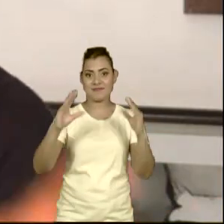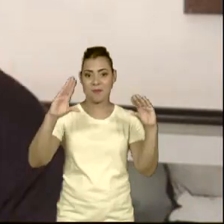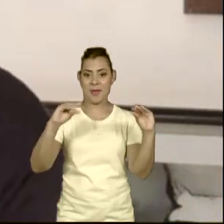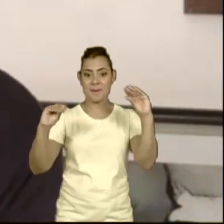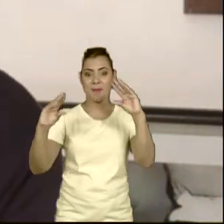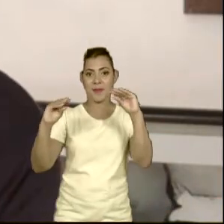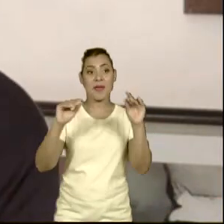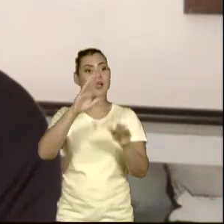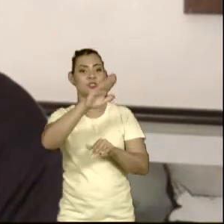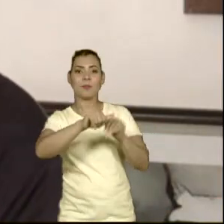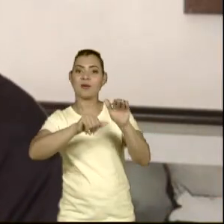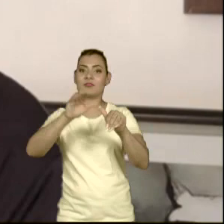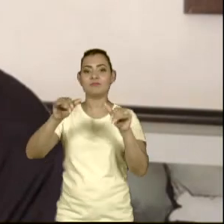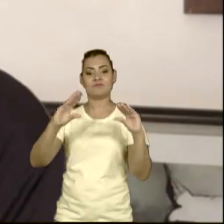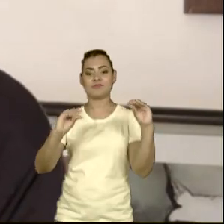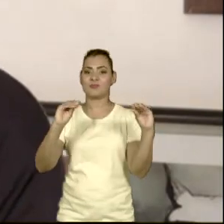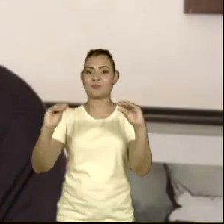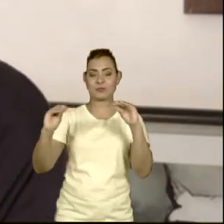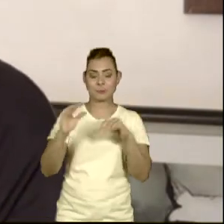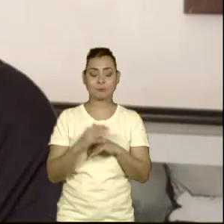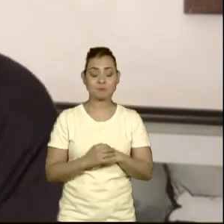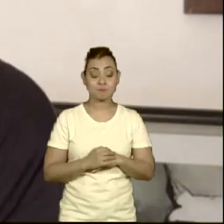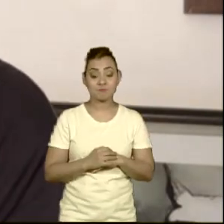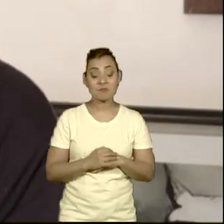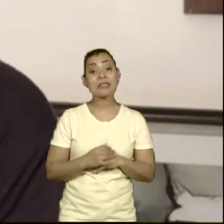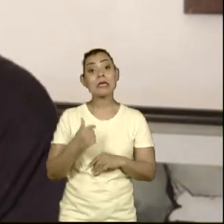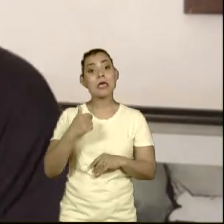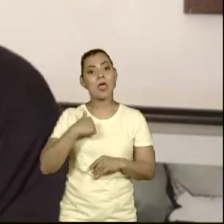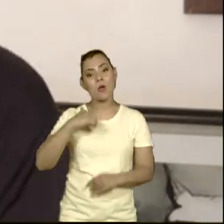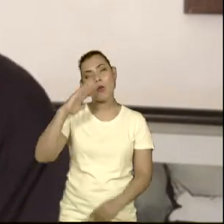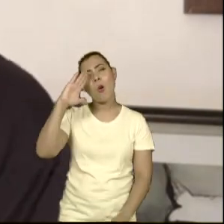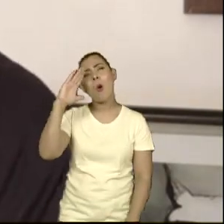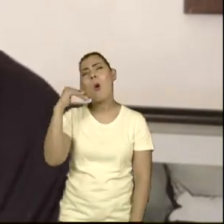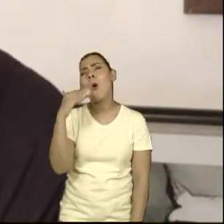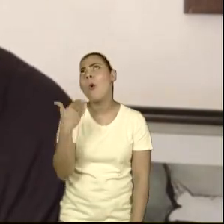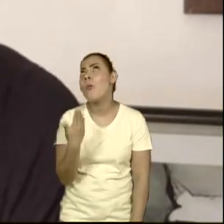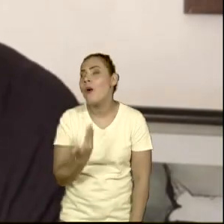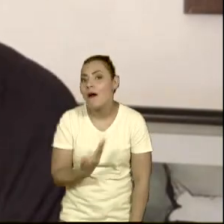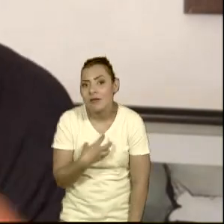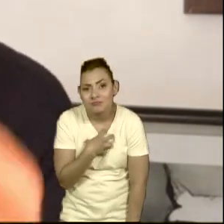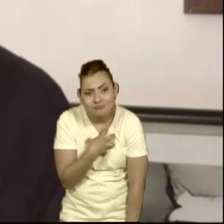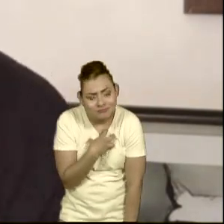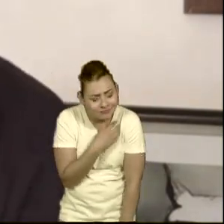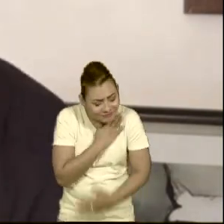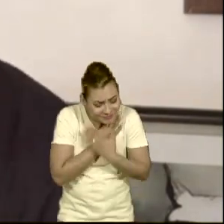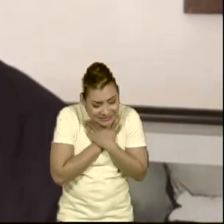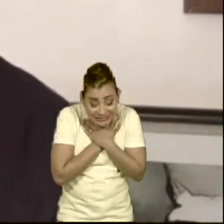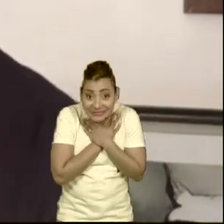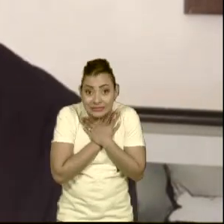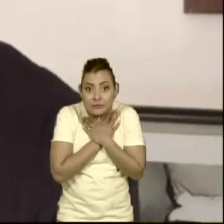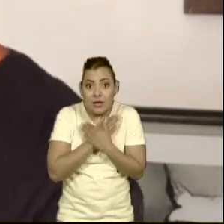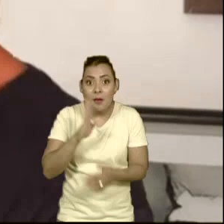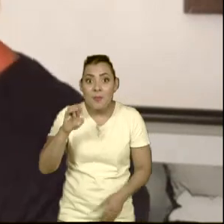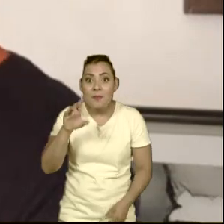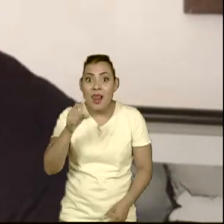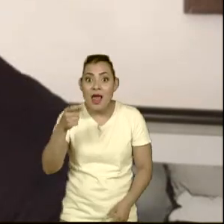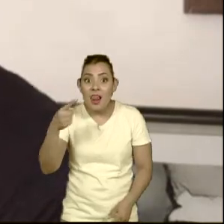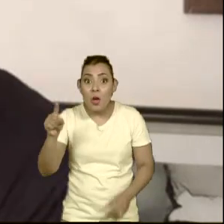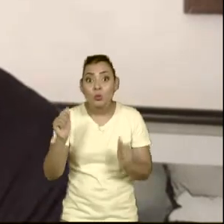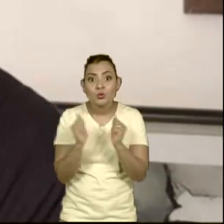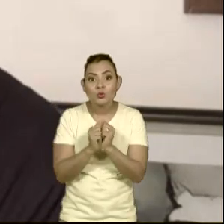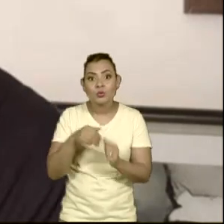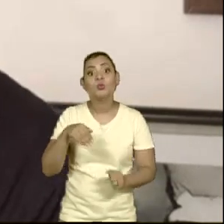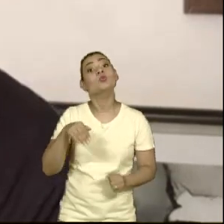chamavam os bonecos, esse era o primeiro quadro. E eu tive a honra de estrear no Bambalalão ao lado da